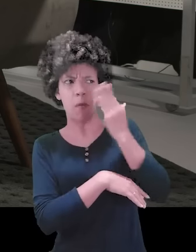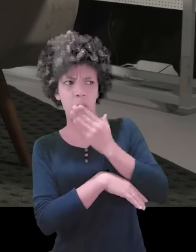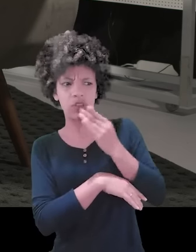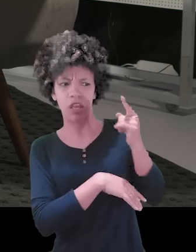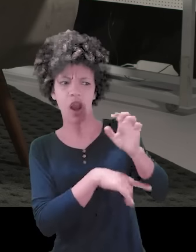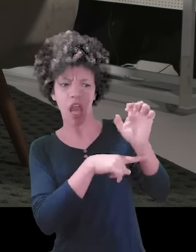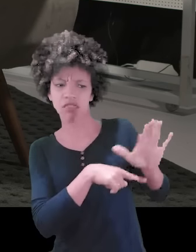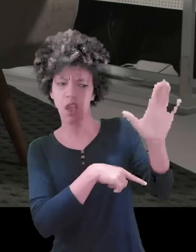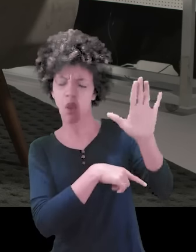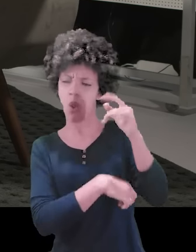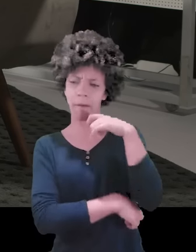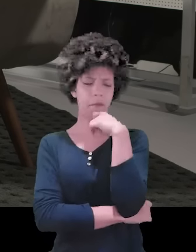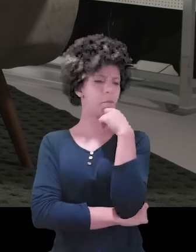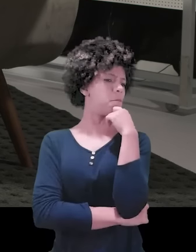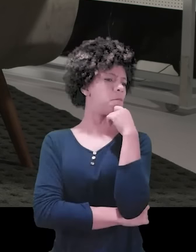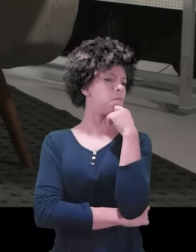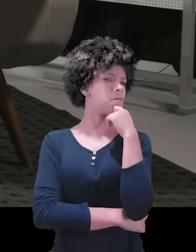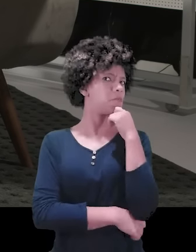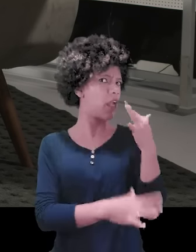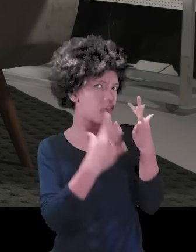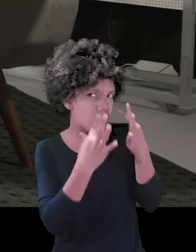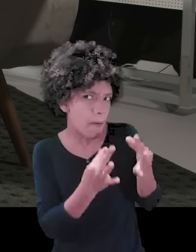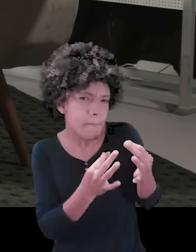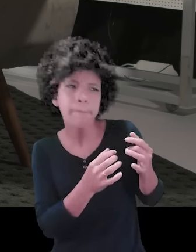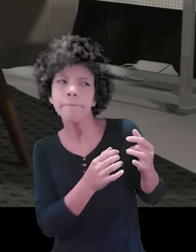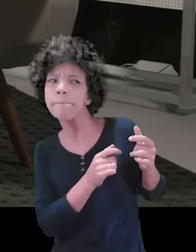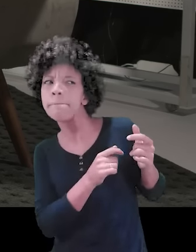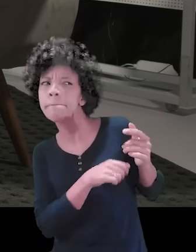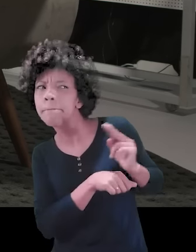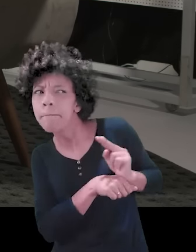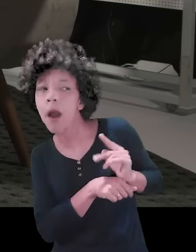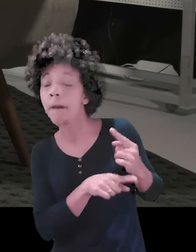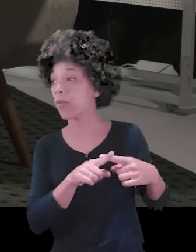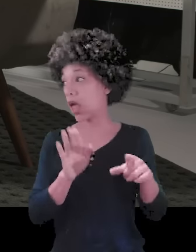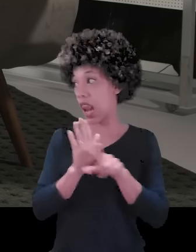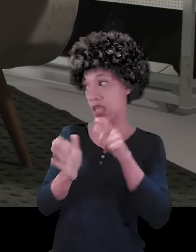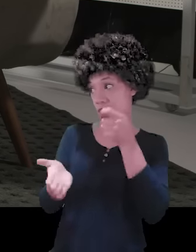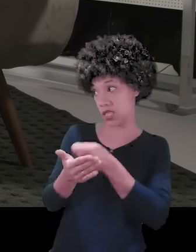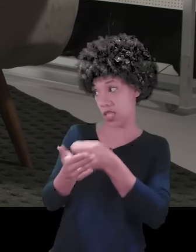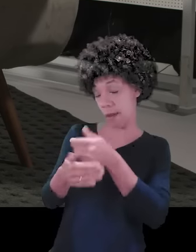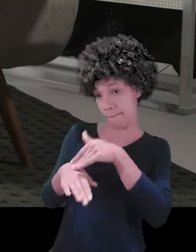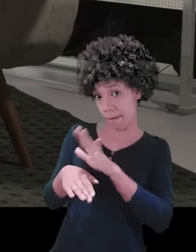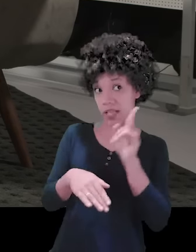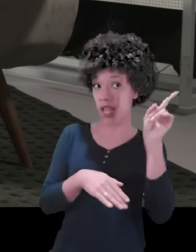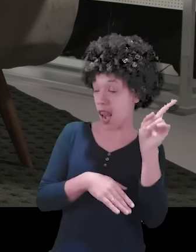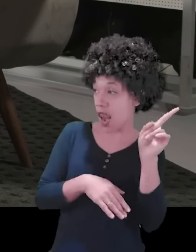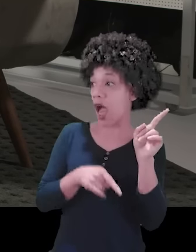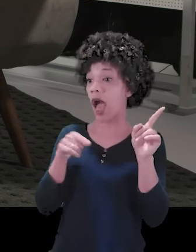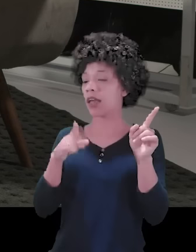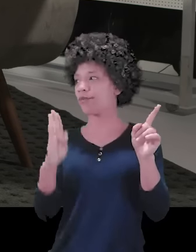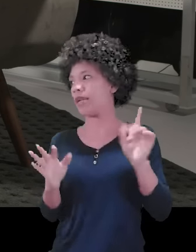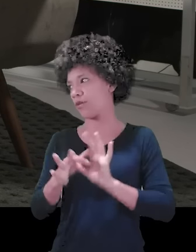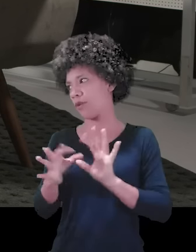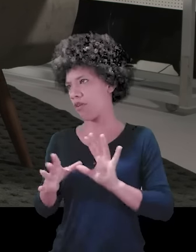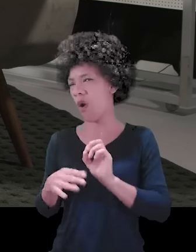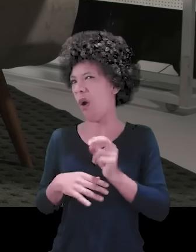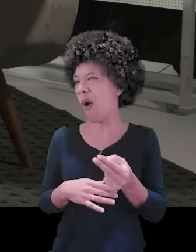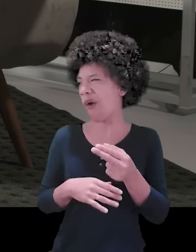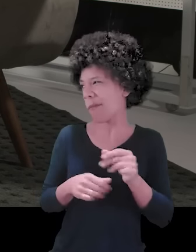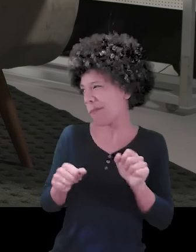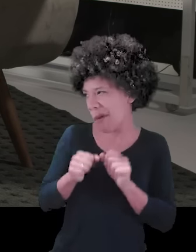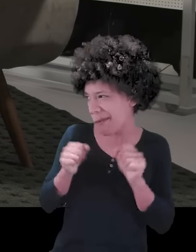na Europa abre o olho porque porque eu acho que essa legislação mais rígida do que aqui conhecia as coisas que Não Dizer foi